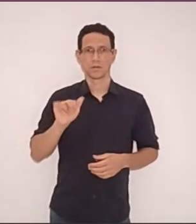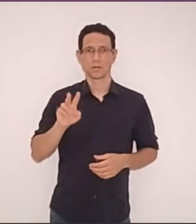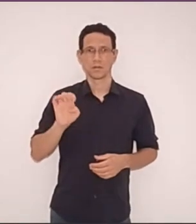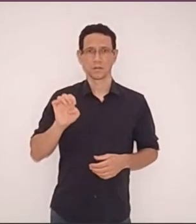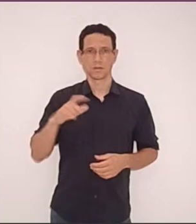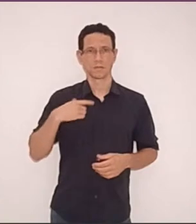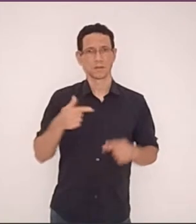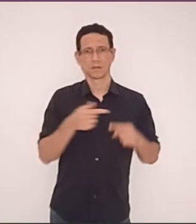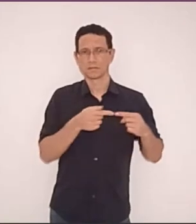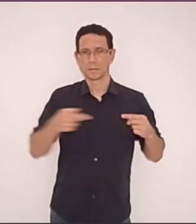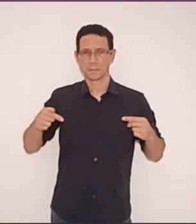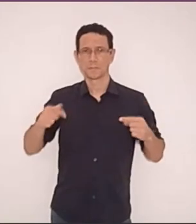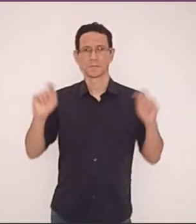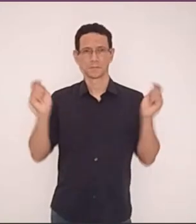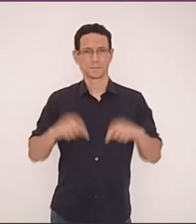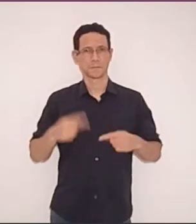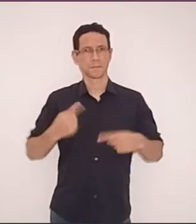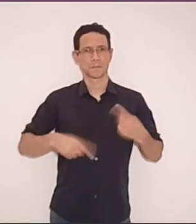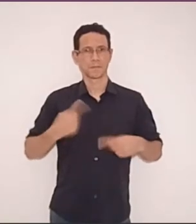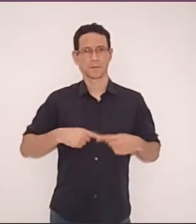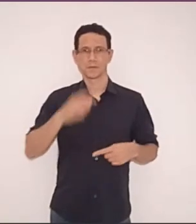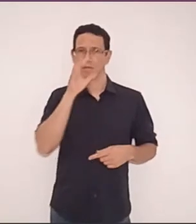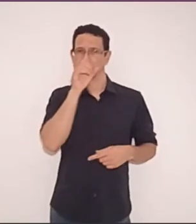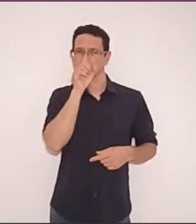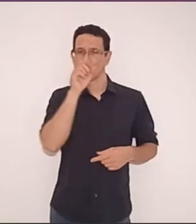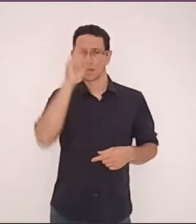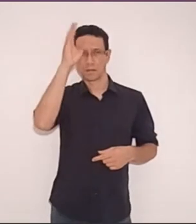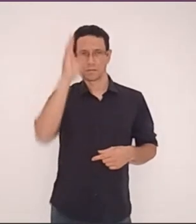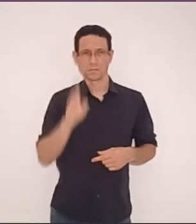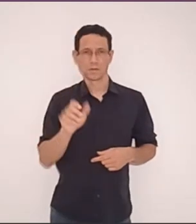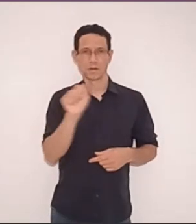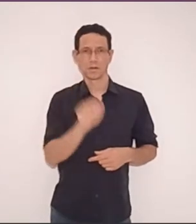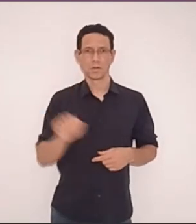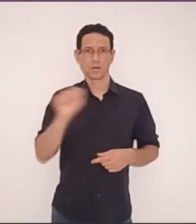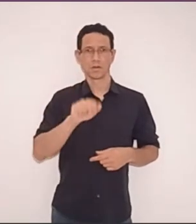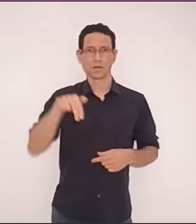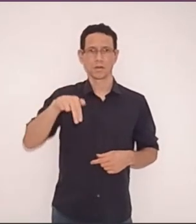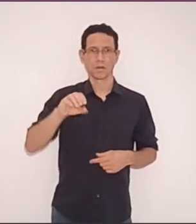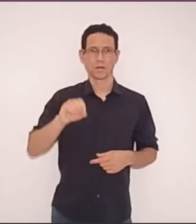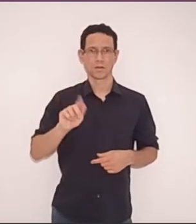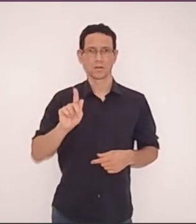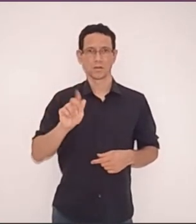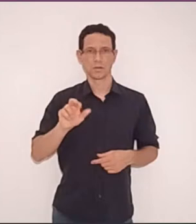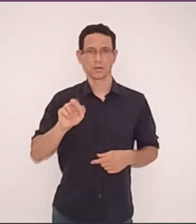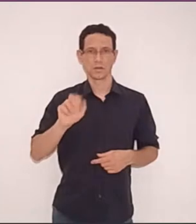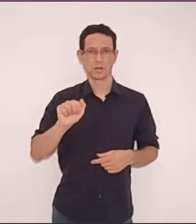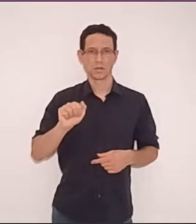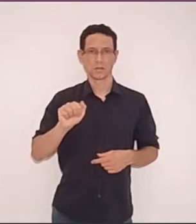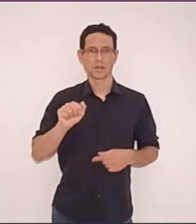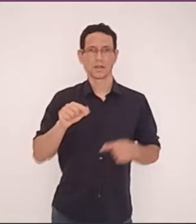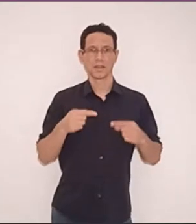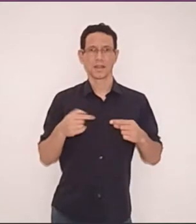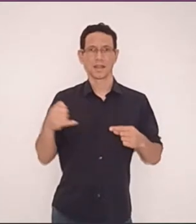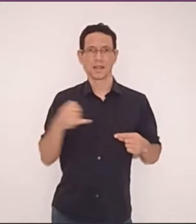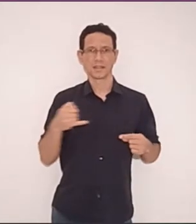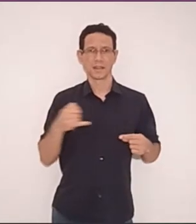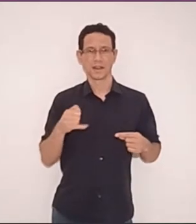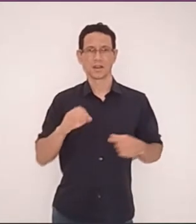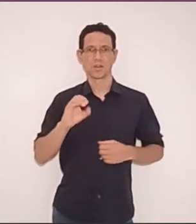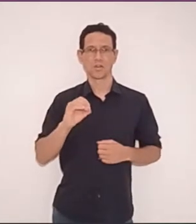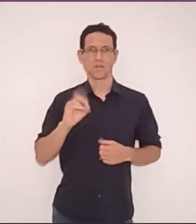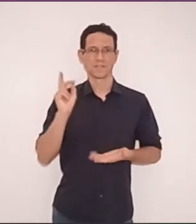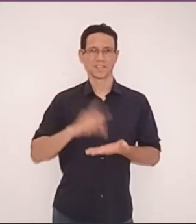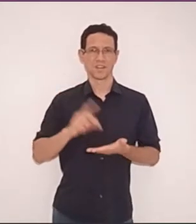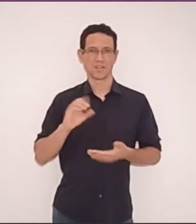vários metros nessa semana é por isso que os sábados é a ruga Nogueira Anderlaine oficial é minhas considerações